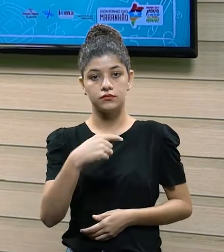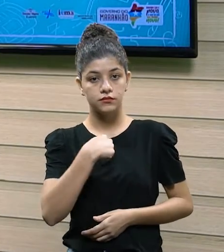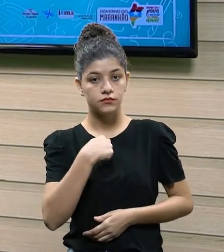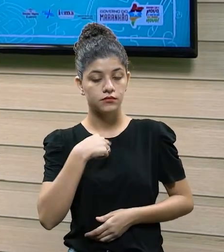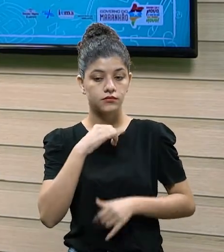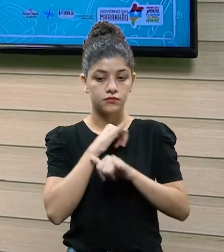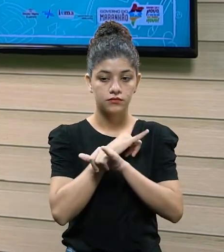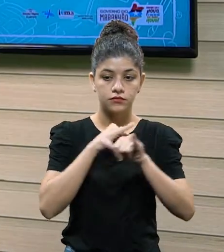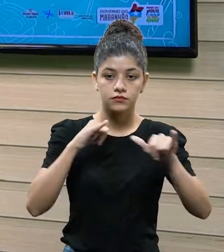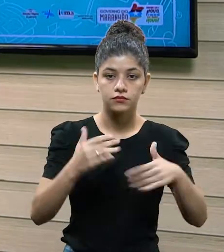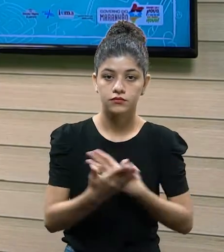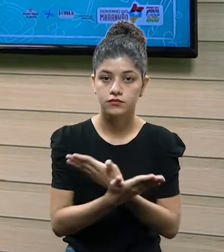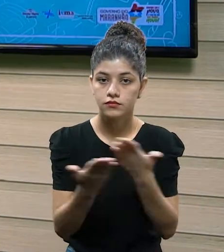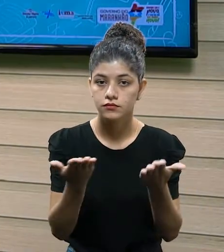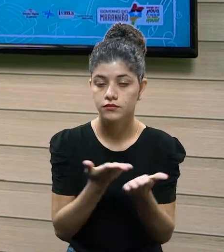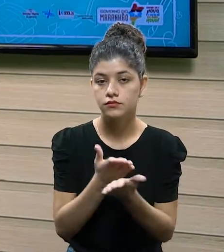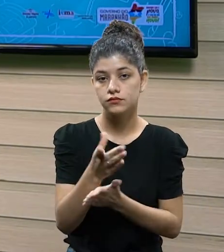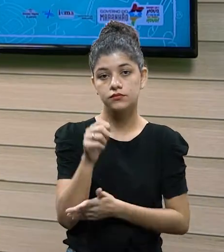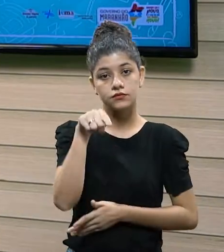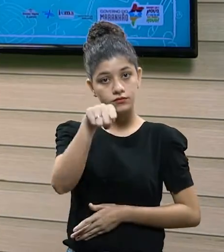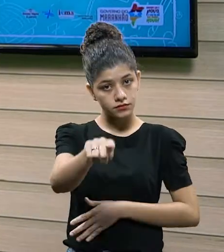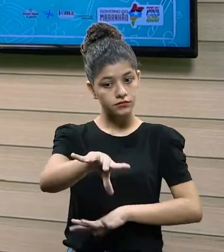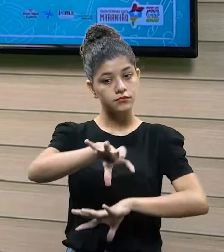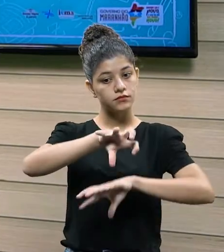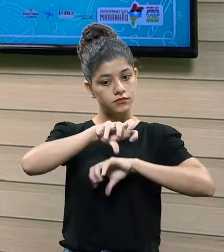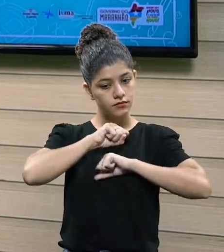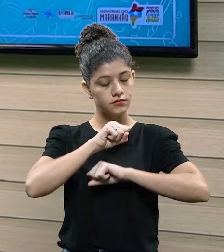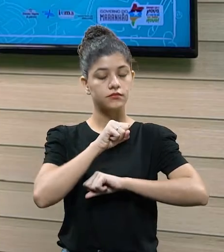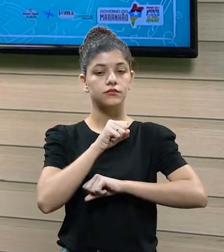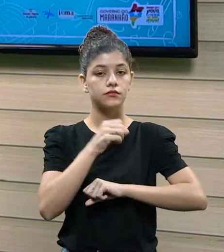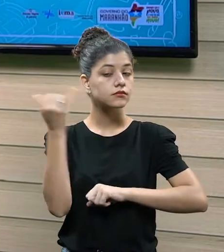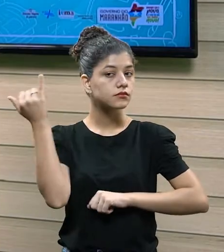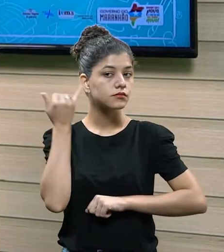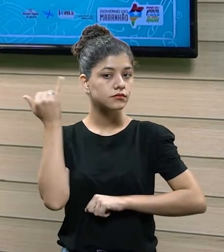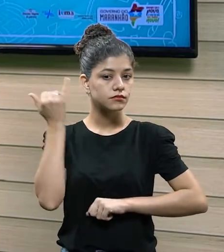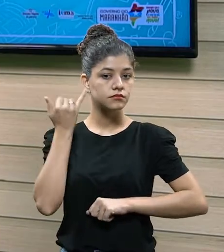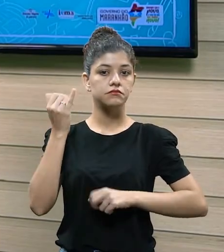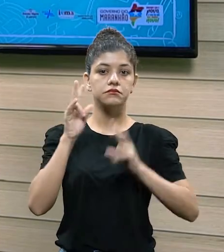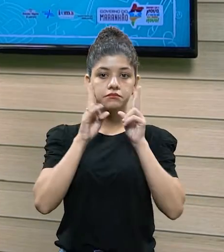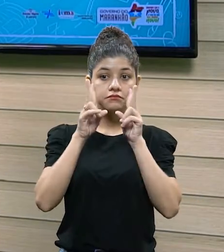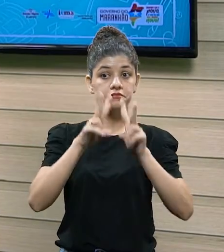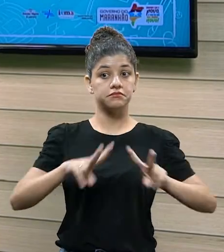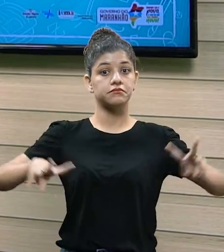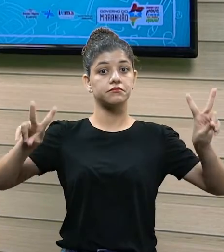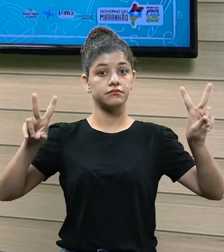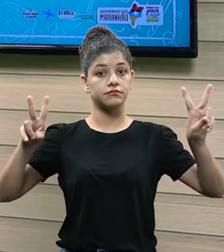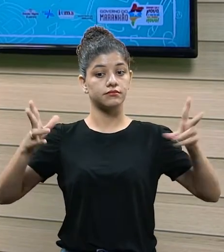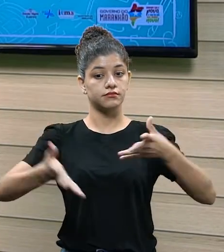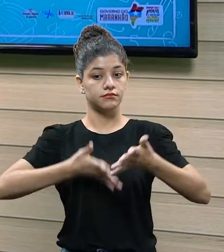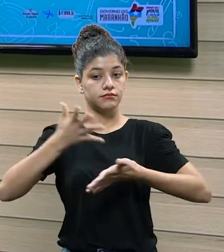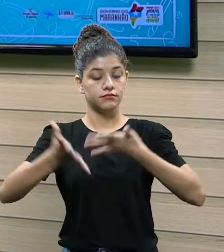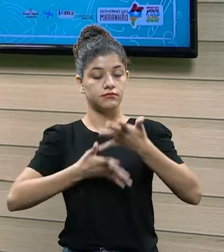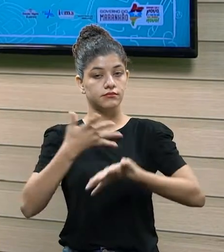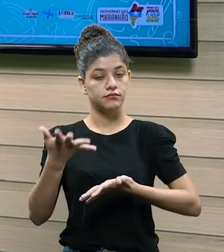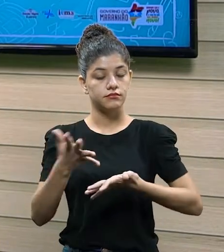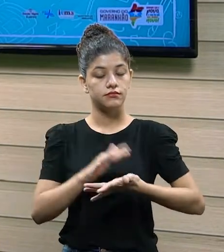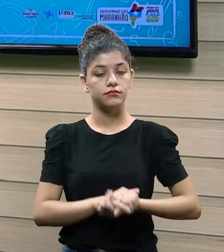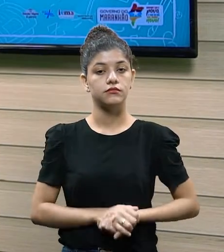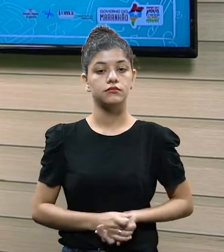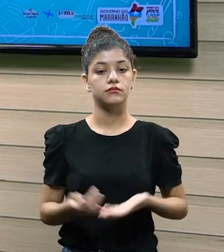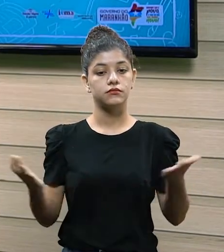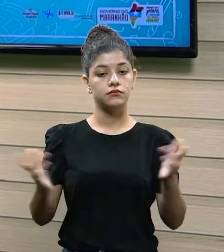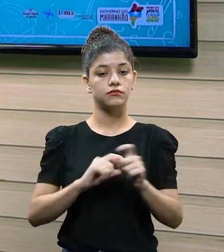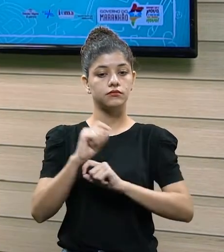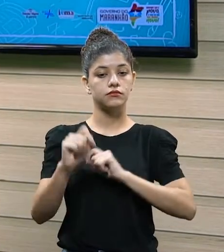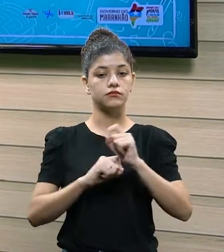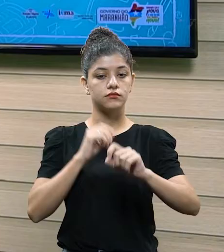vocês. Eu sou o emissor, eu estou emitindo uma mensagem e você aí do outro lado está me ouvindo, está recebendo a minha mensagem. Então, eu